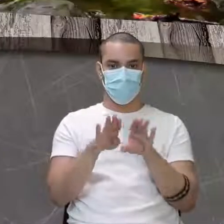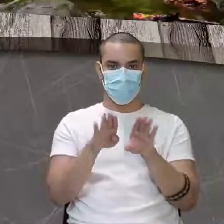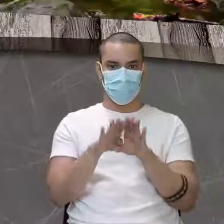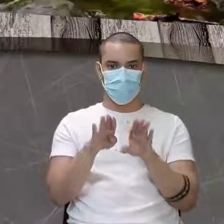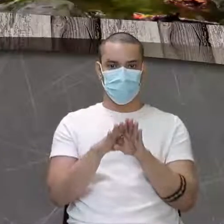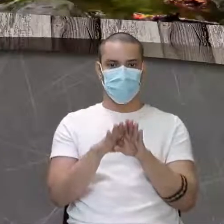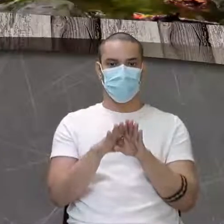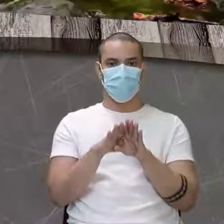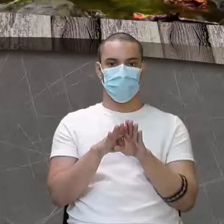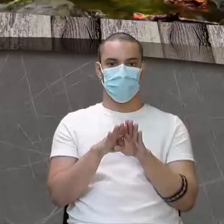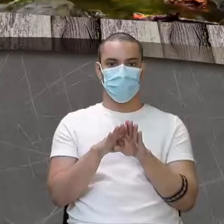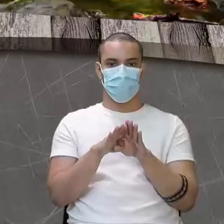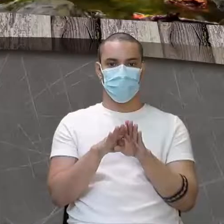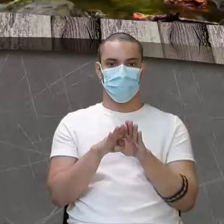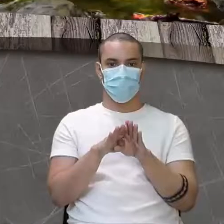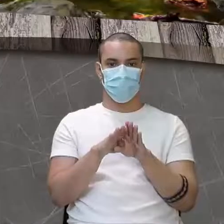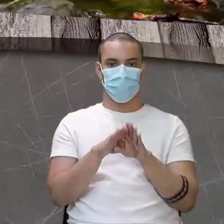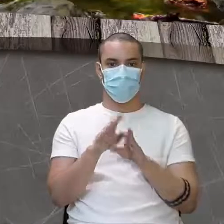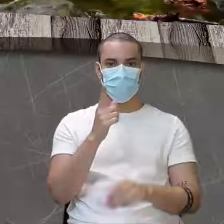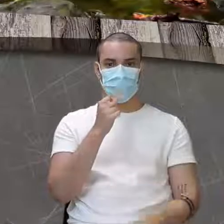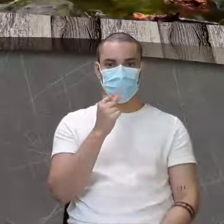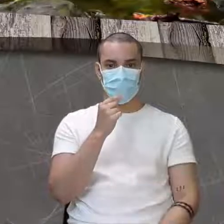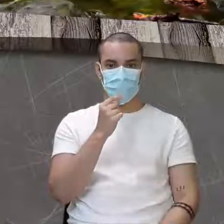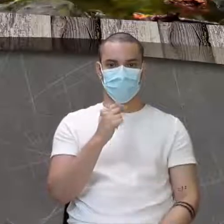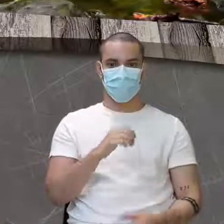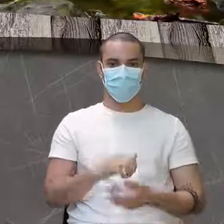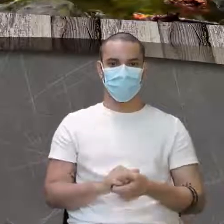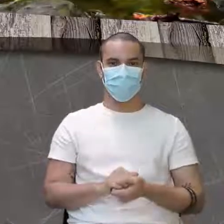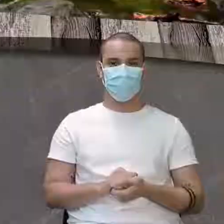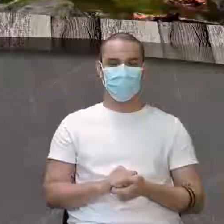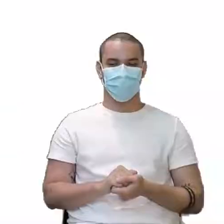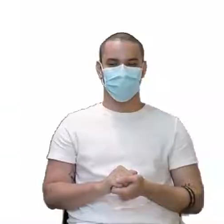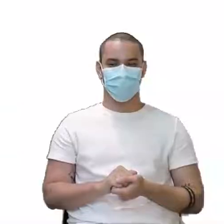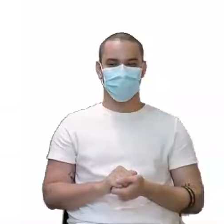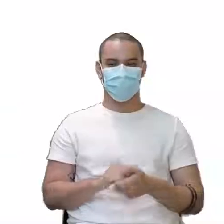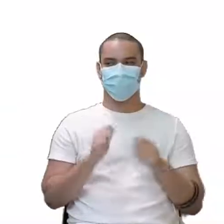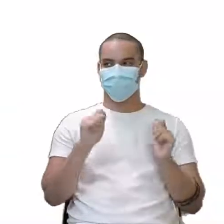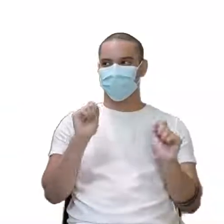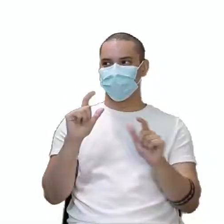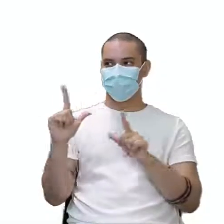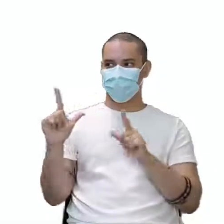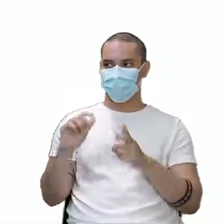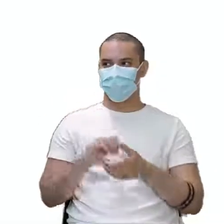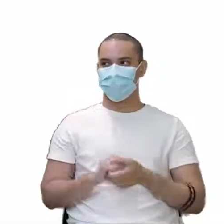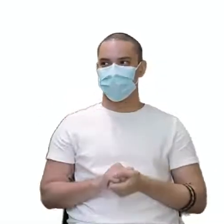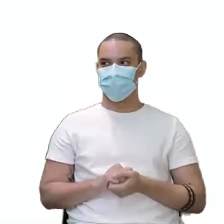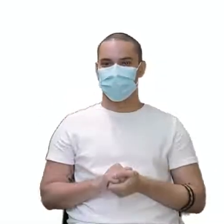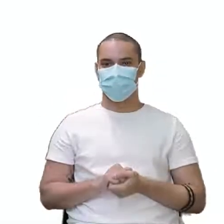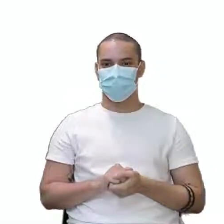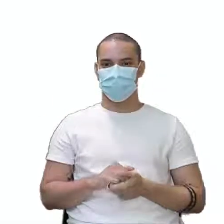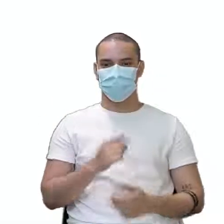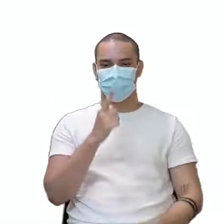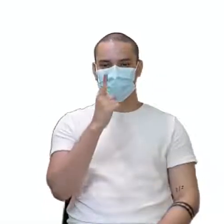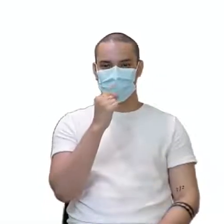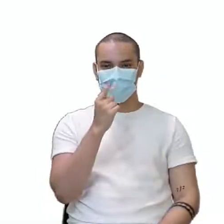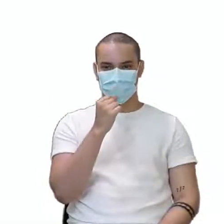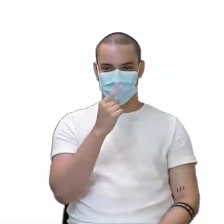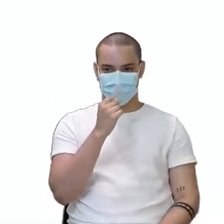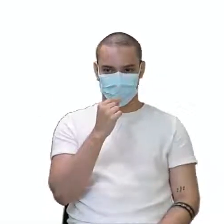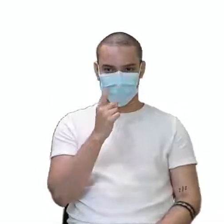solo e a água do... Pode colocar lá, é porque eu bati aqui no microfone. Desculpa. As